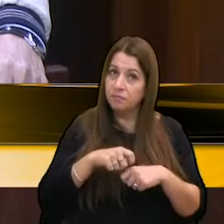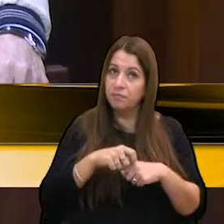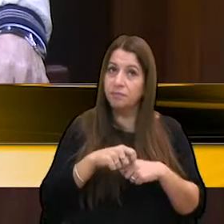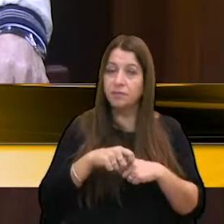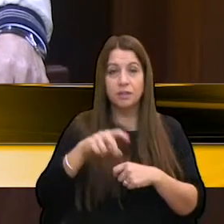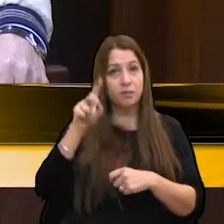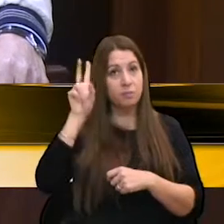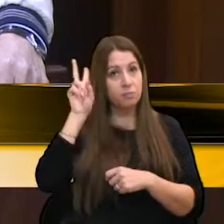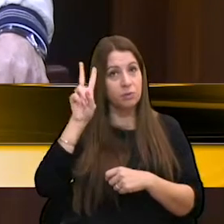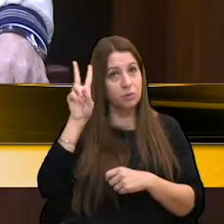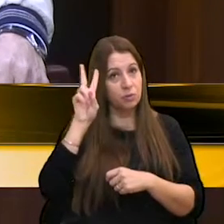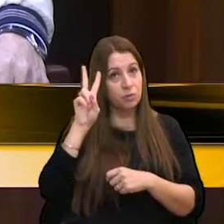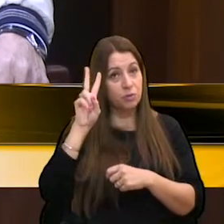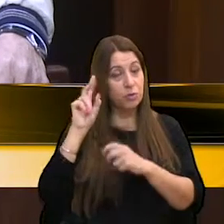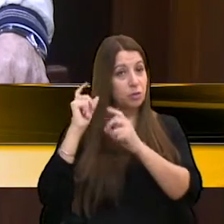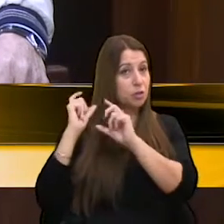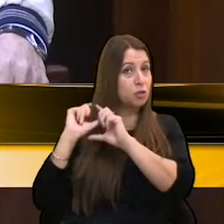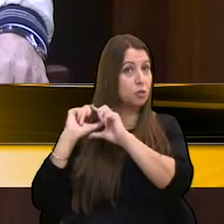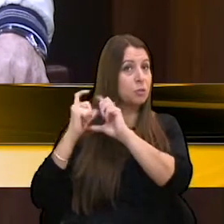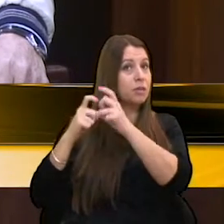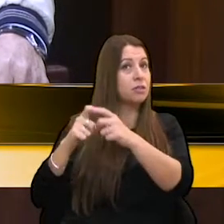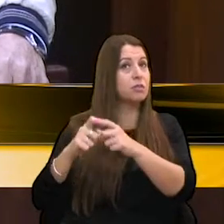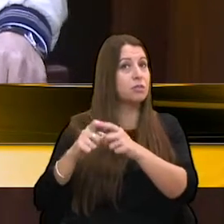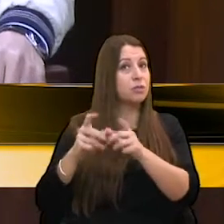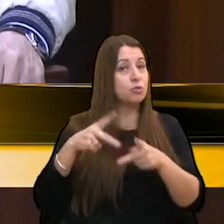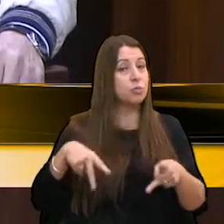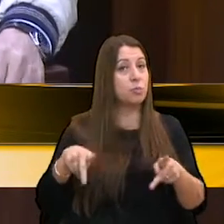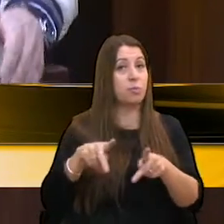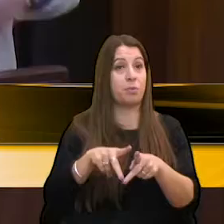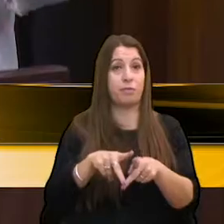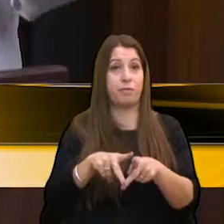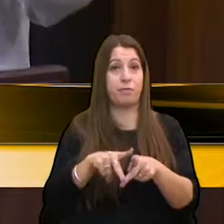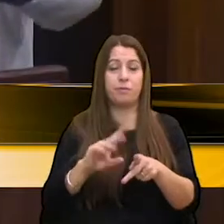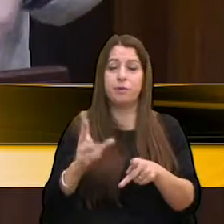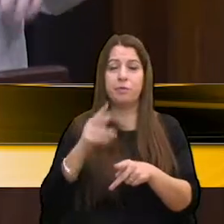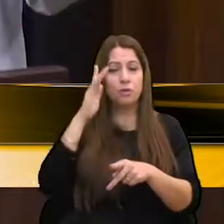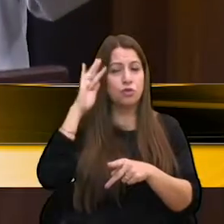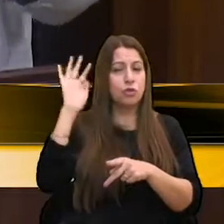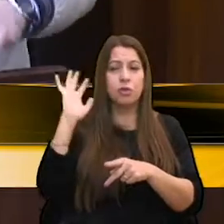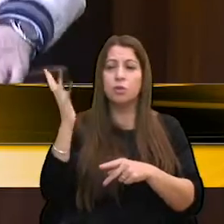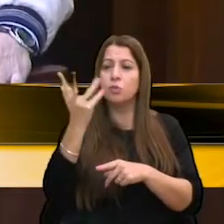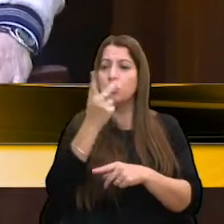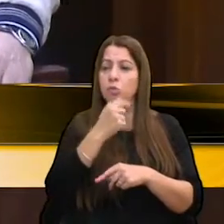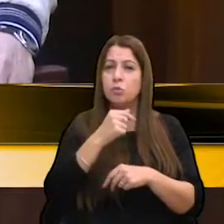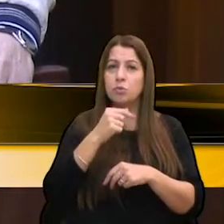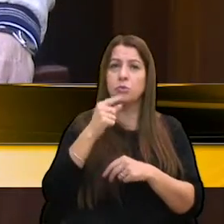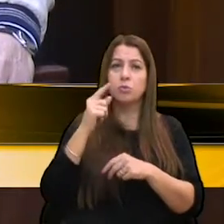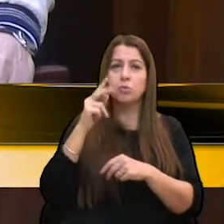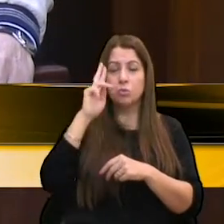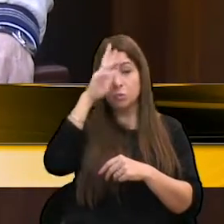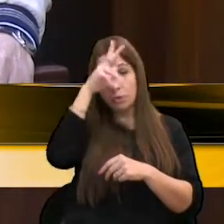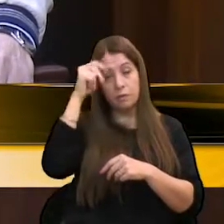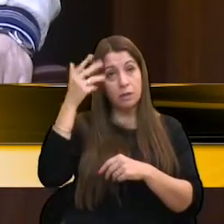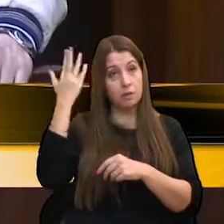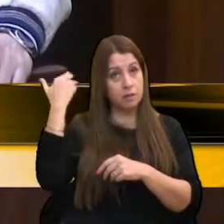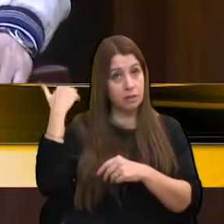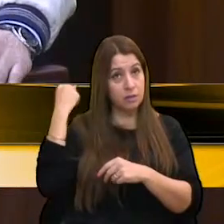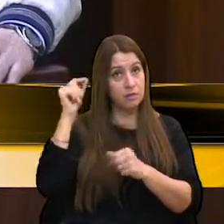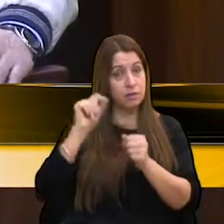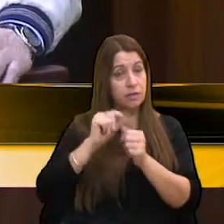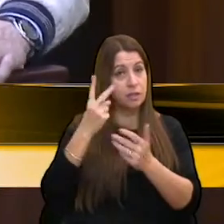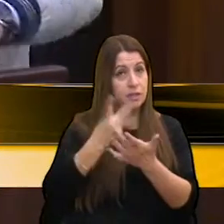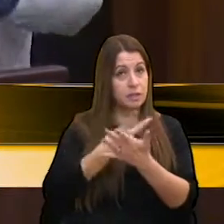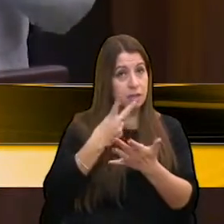uma história e uma tradição de um povo e imaginar que tudo que os prefeitos que antecederam fizeram está errado, que tem que